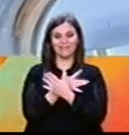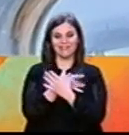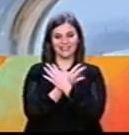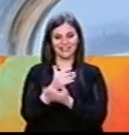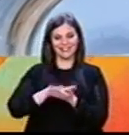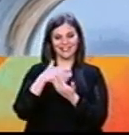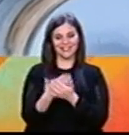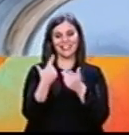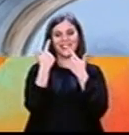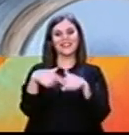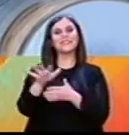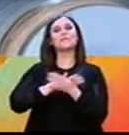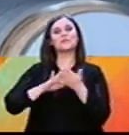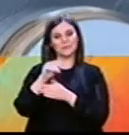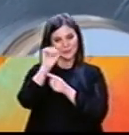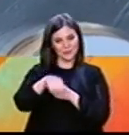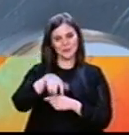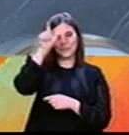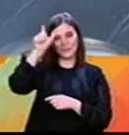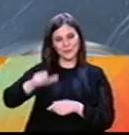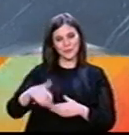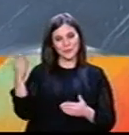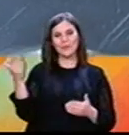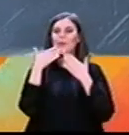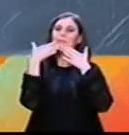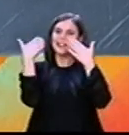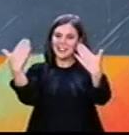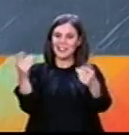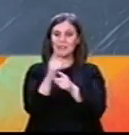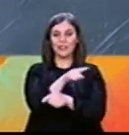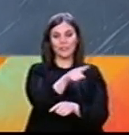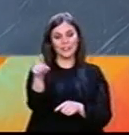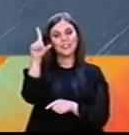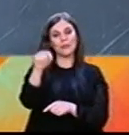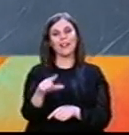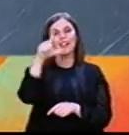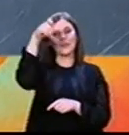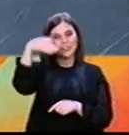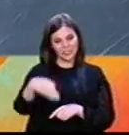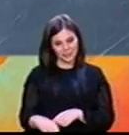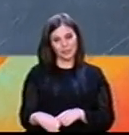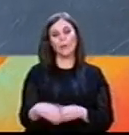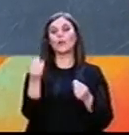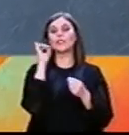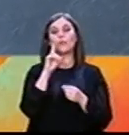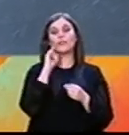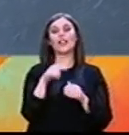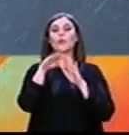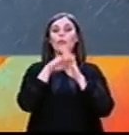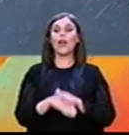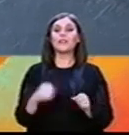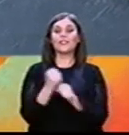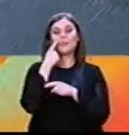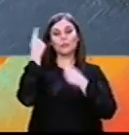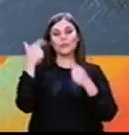na tradução para a língua gestual portuguesa. Obrigado, porque vocês também são fundamentais para a nossa emissão de serviço público